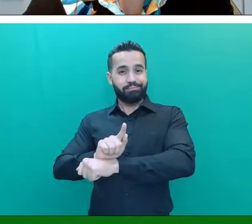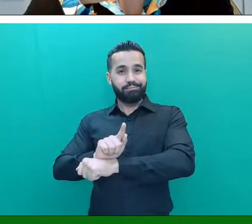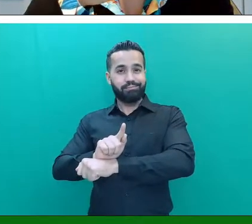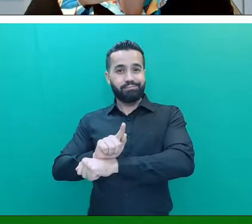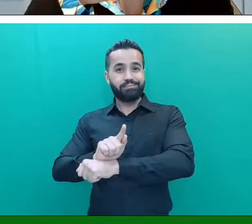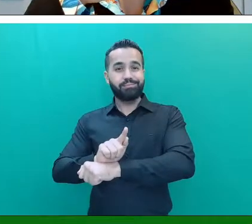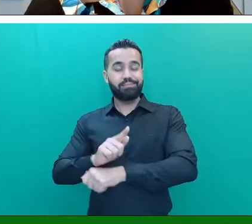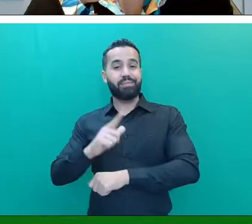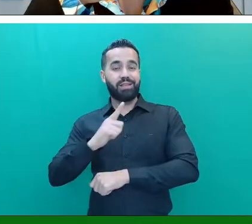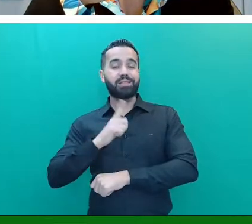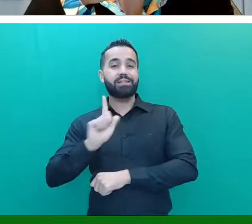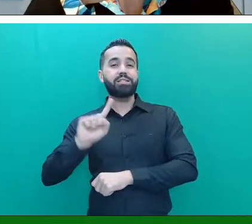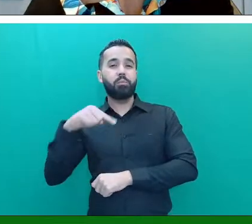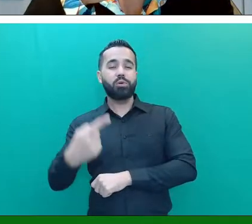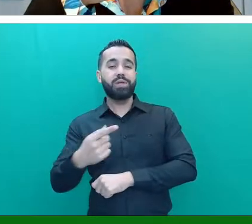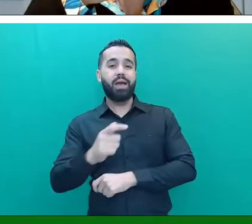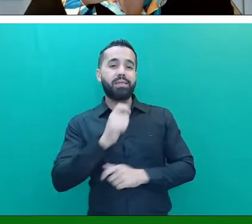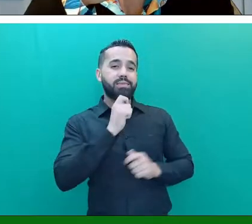seus entrevistados.